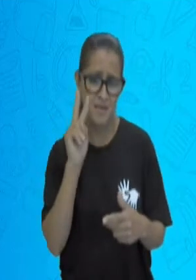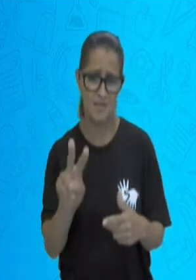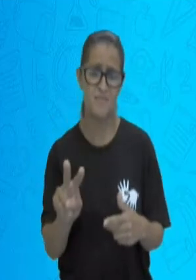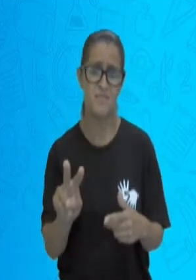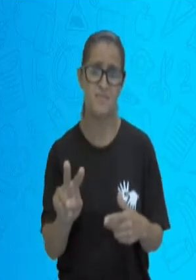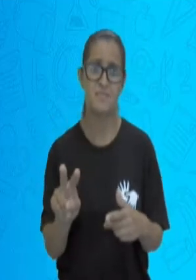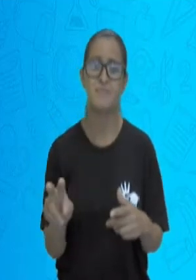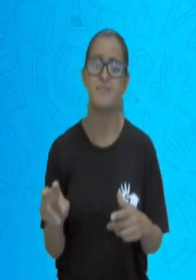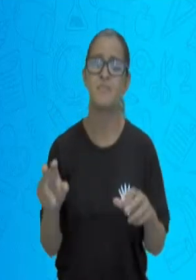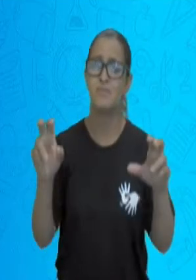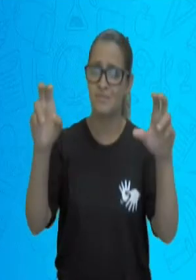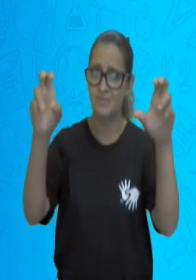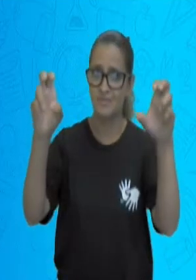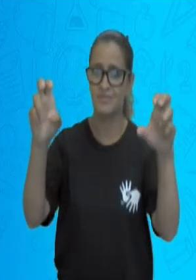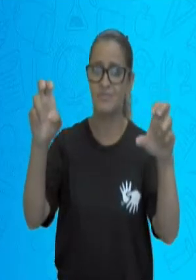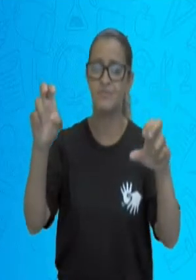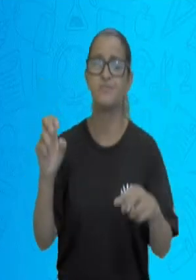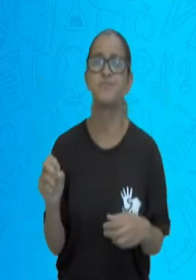e antecessor.